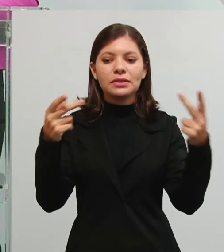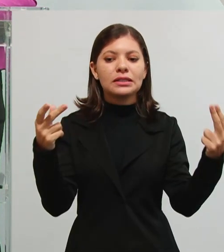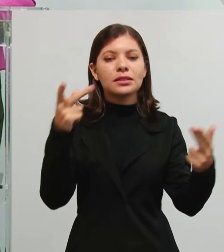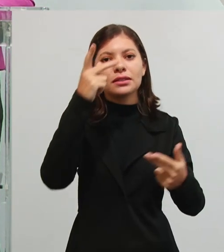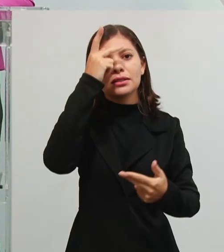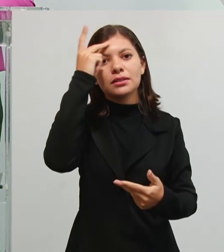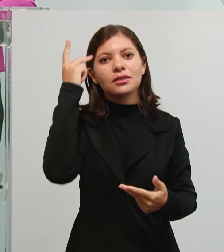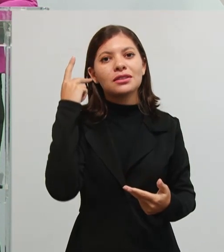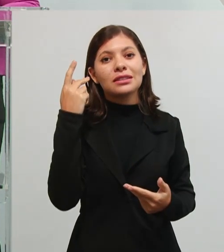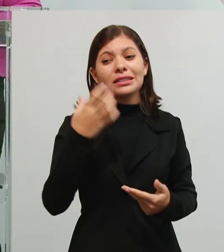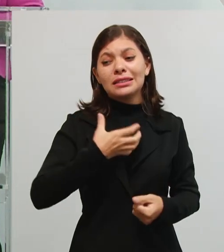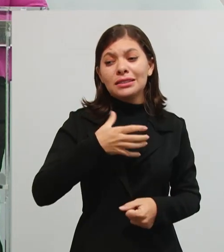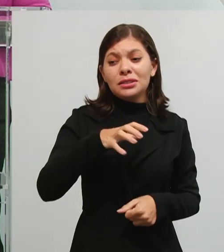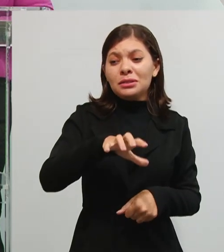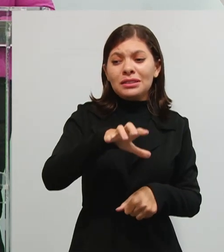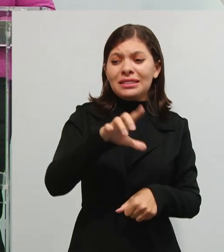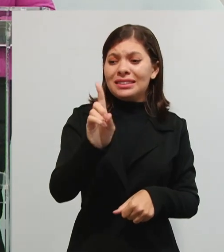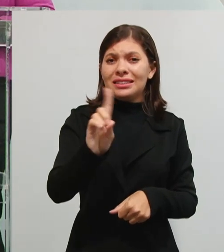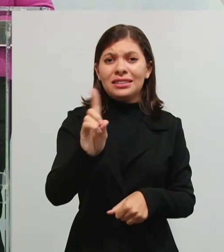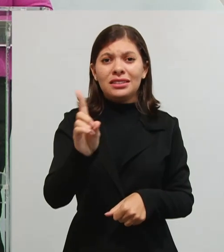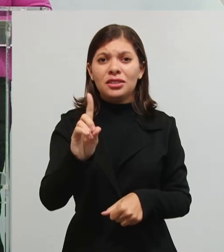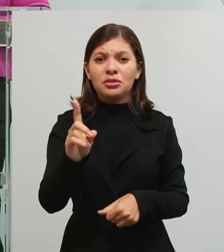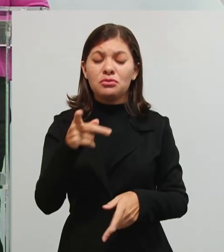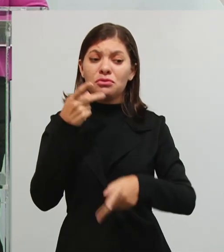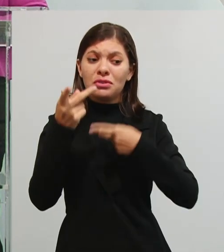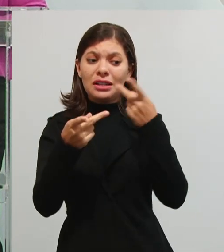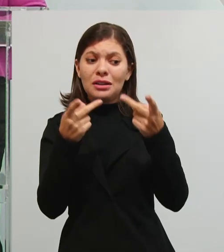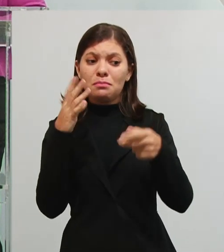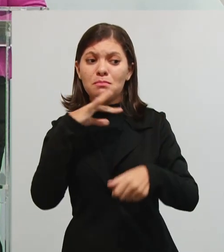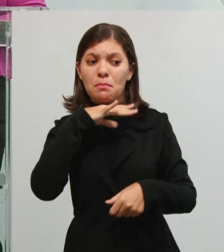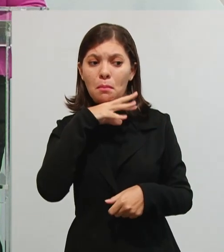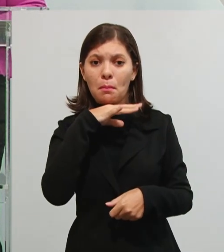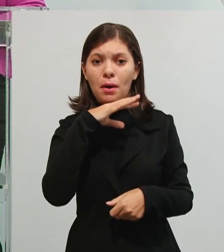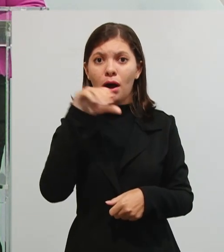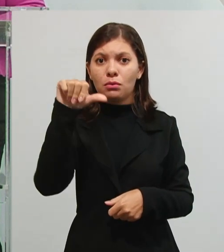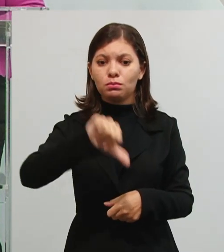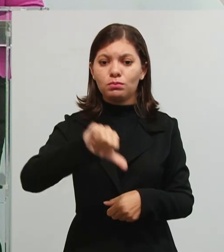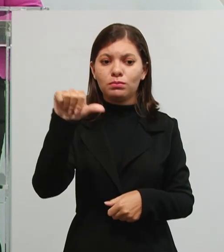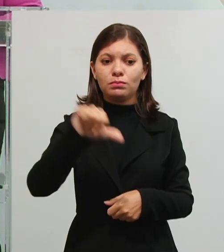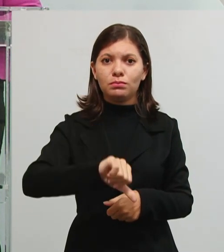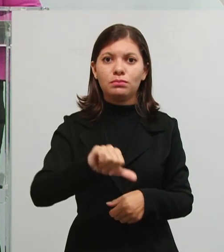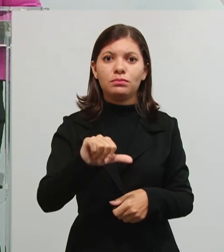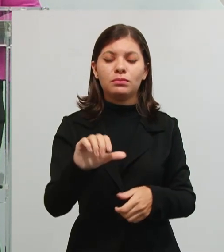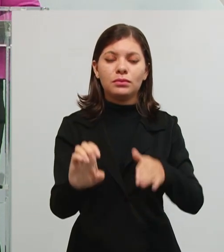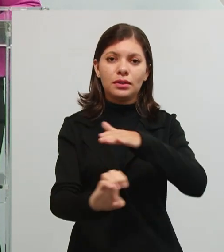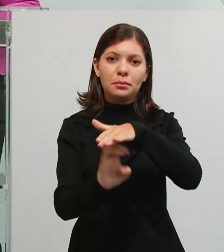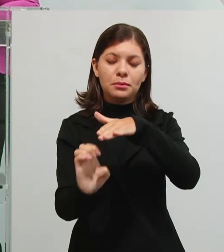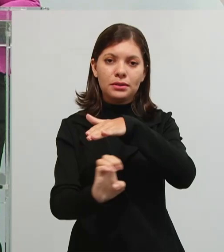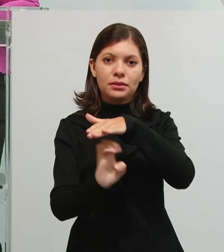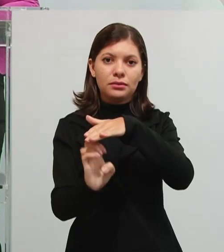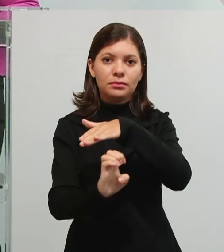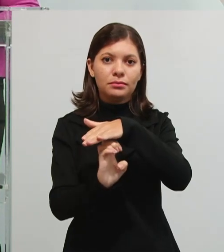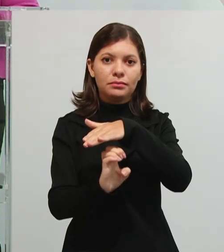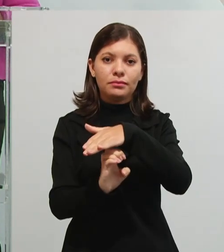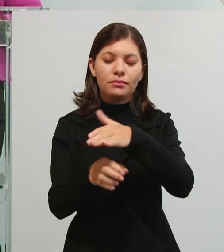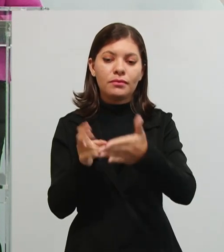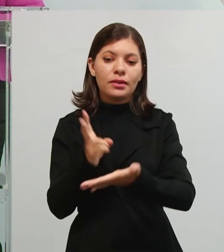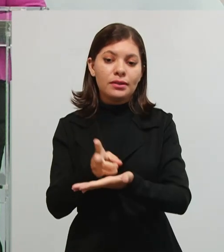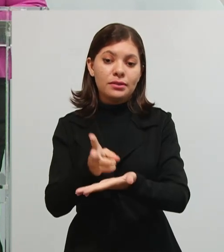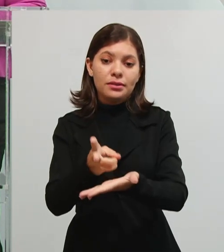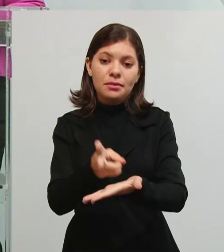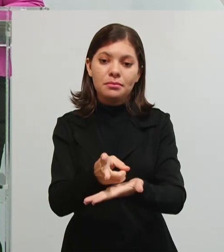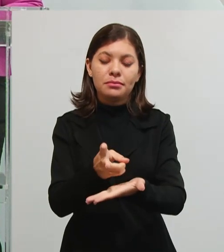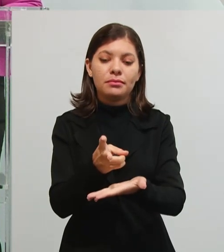Se você não gosta, geralmente você também fala dessa empresa, mas você vai estar falando mal, não é verdade? A gente sempre tem pontos,